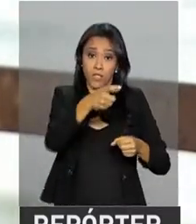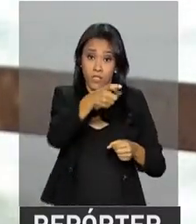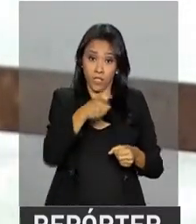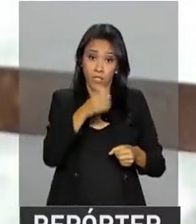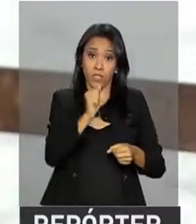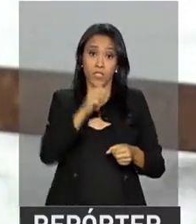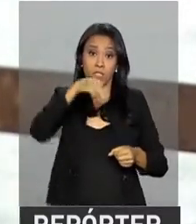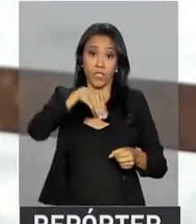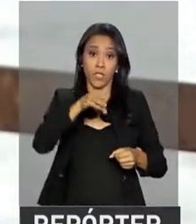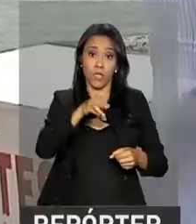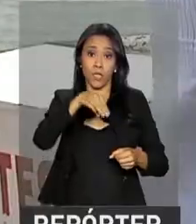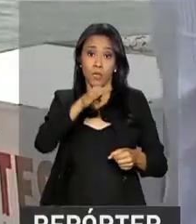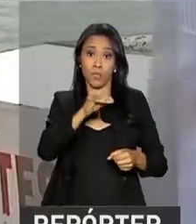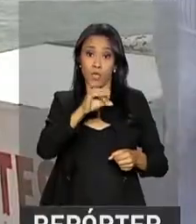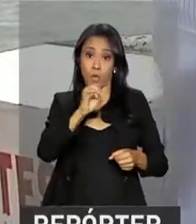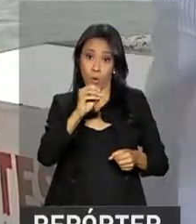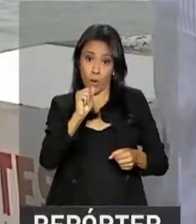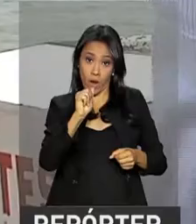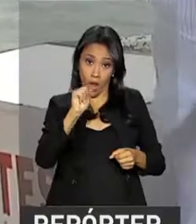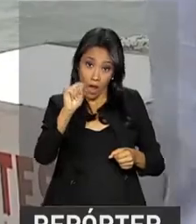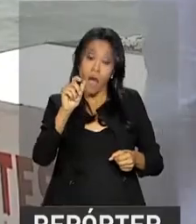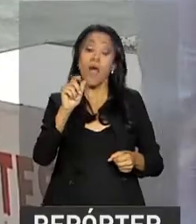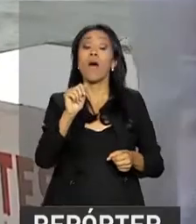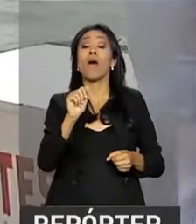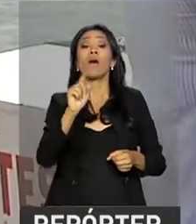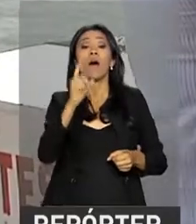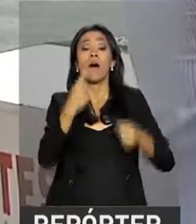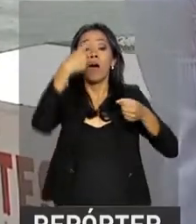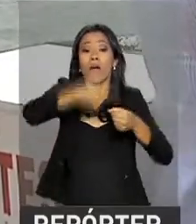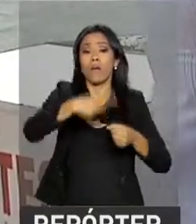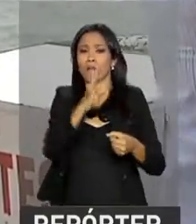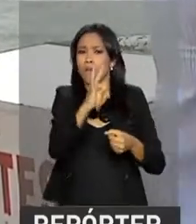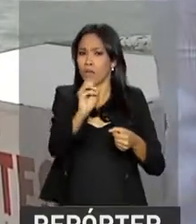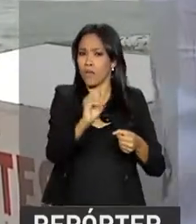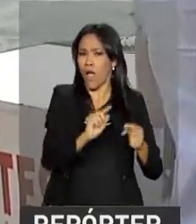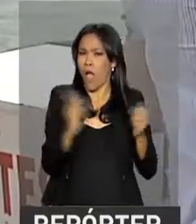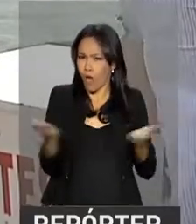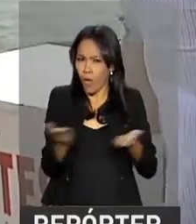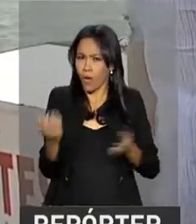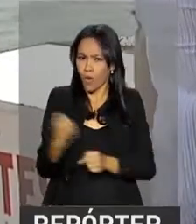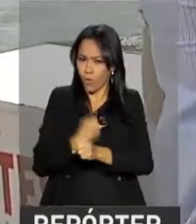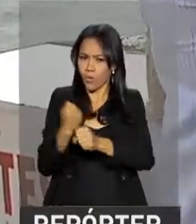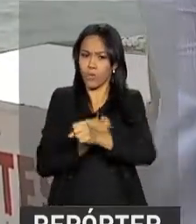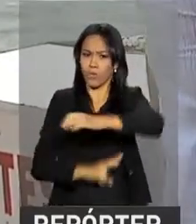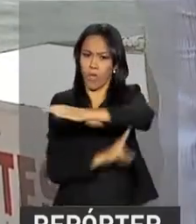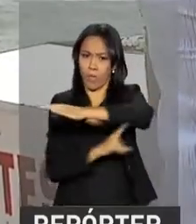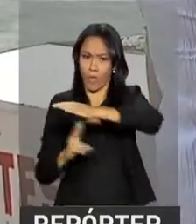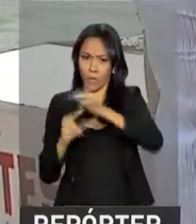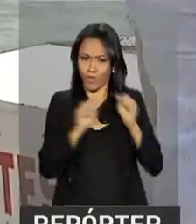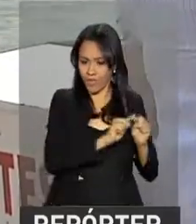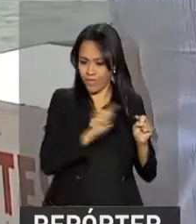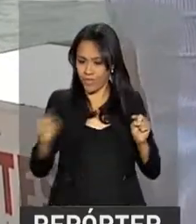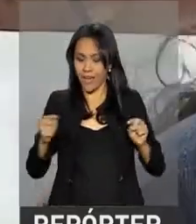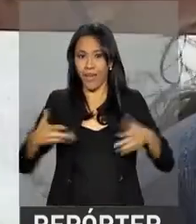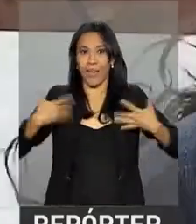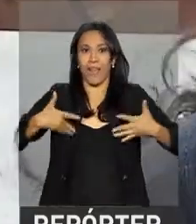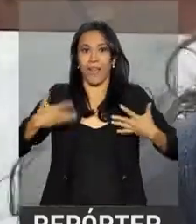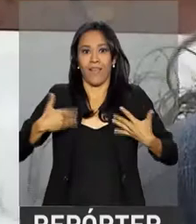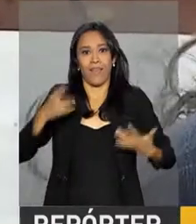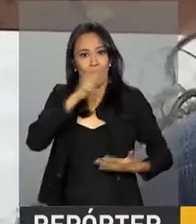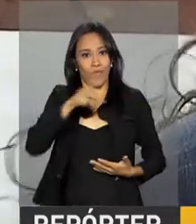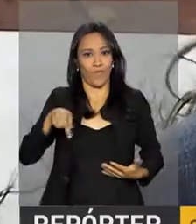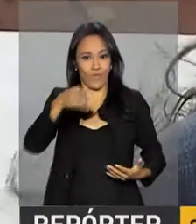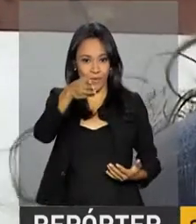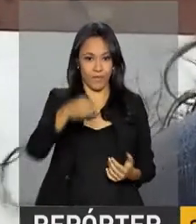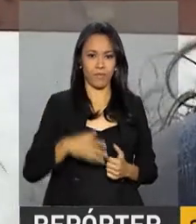geraldo do araguaia no pará a notícia da construção da ponte que vai ligar as duas cidades animou a professora 100%